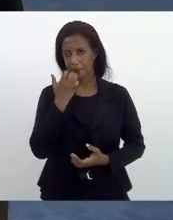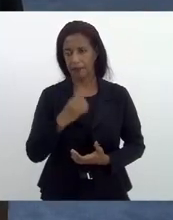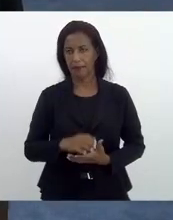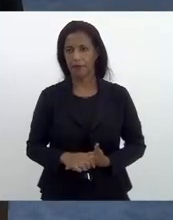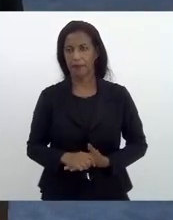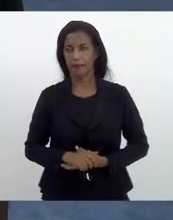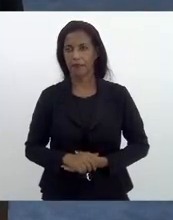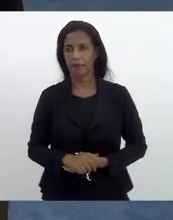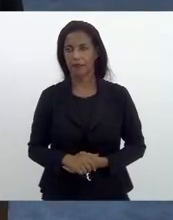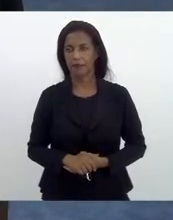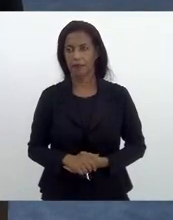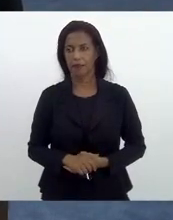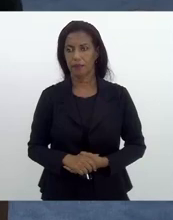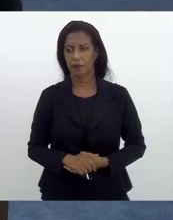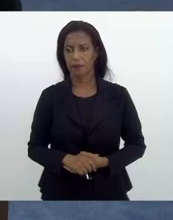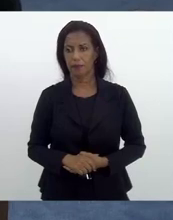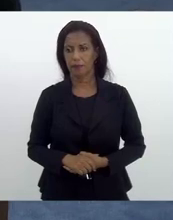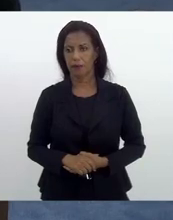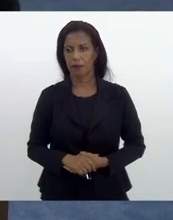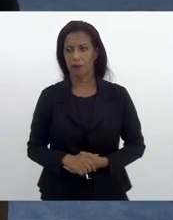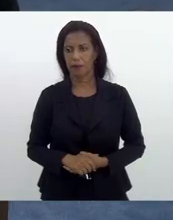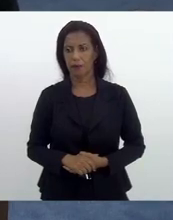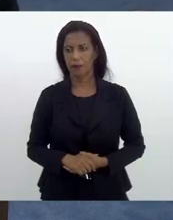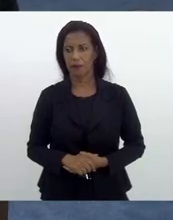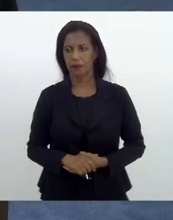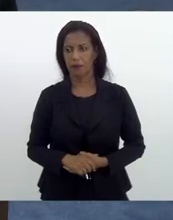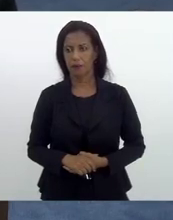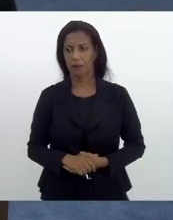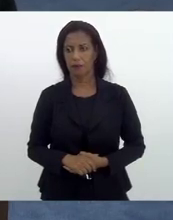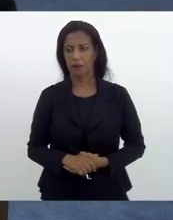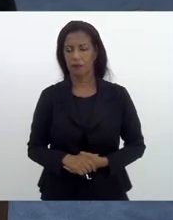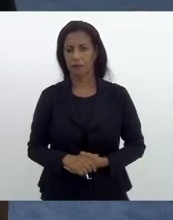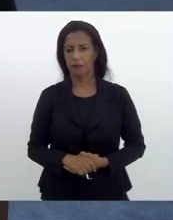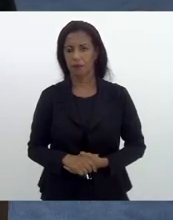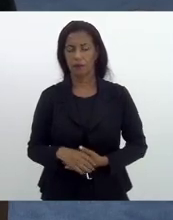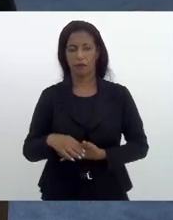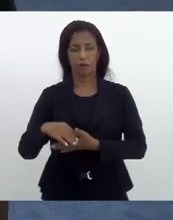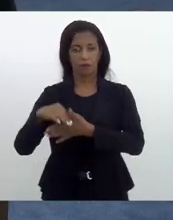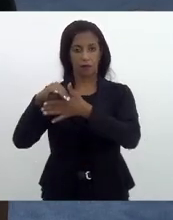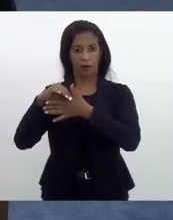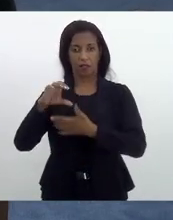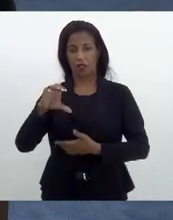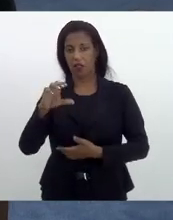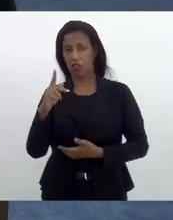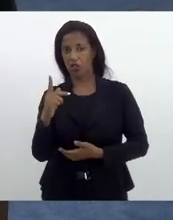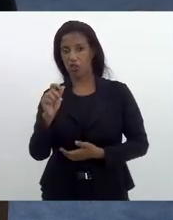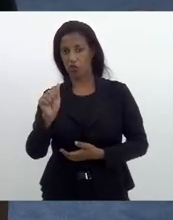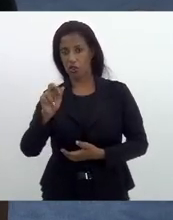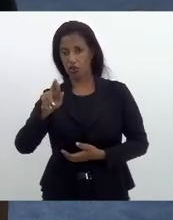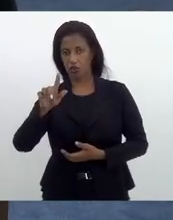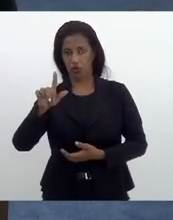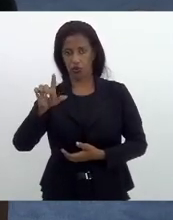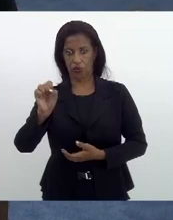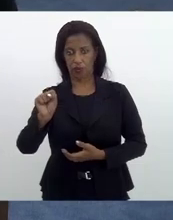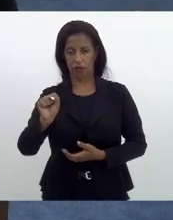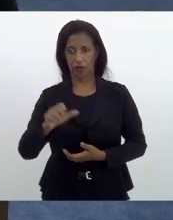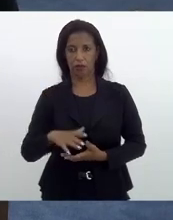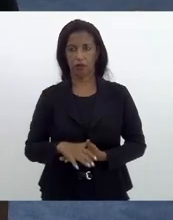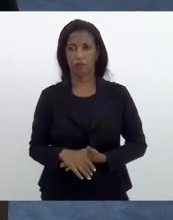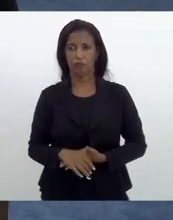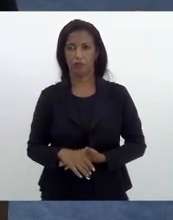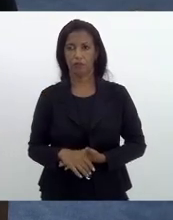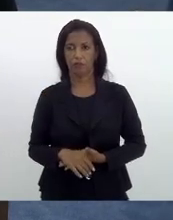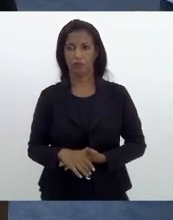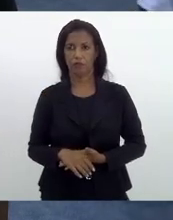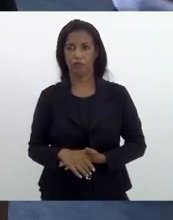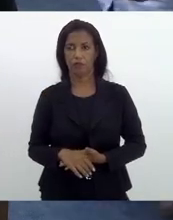Amorim, Amorim. Espera aí um instante só. O líder é o Charles. O líder é o Charles. Nós estamos falando do colégio de líderes. Vossa Excelência